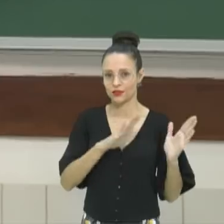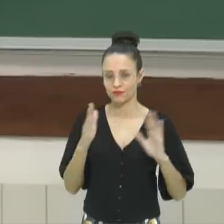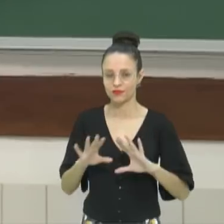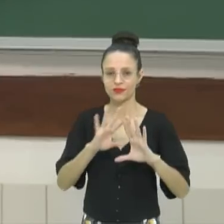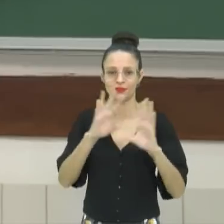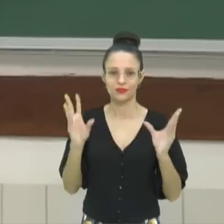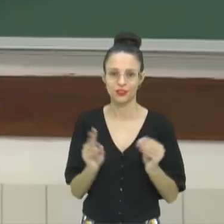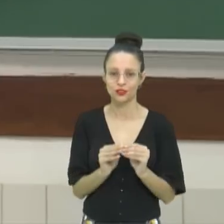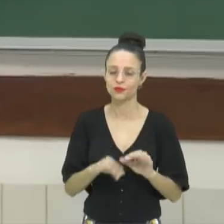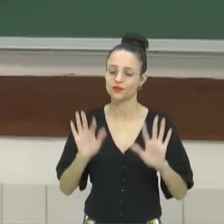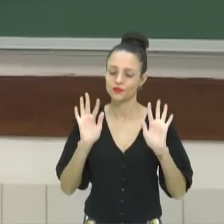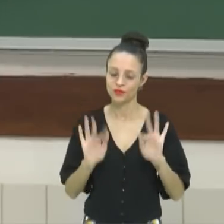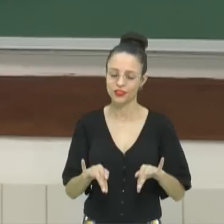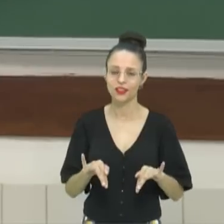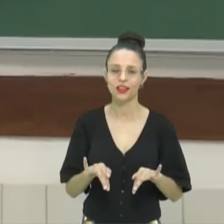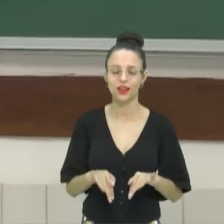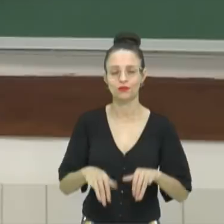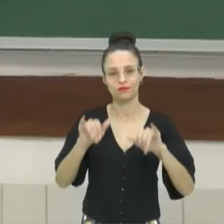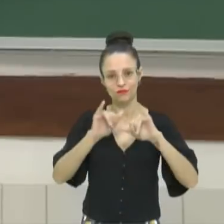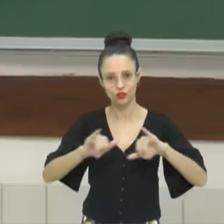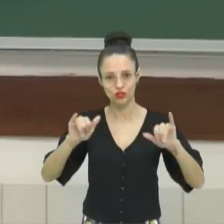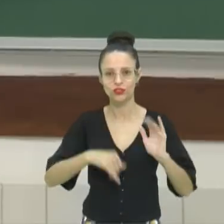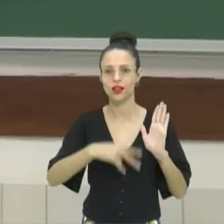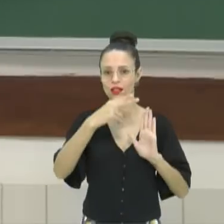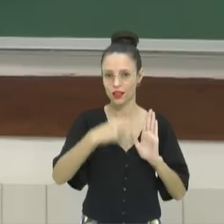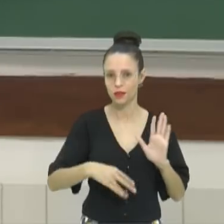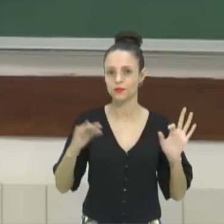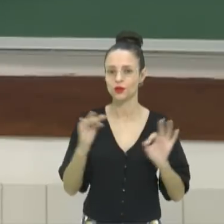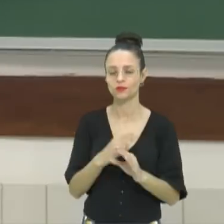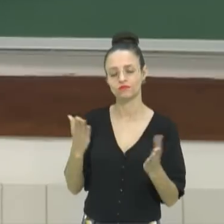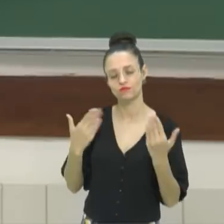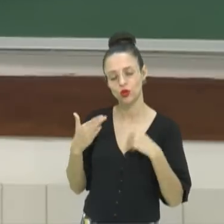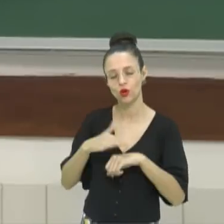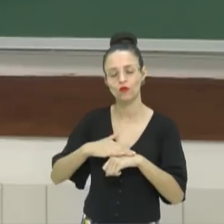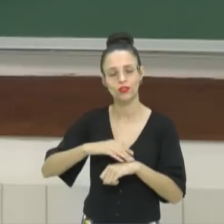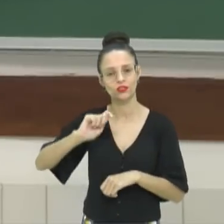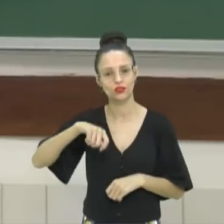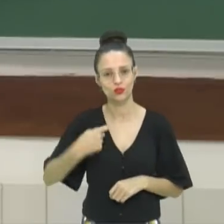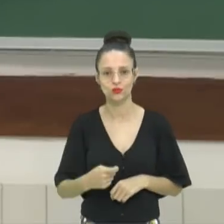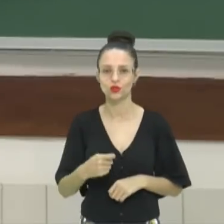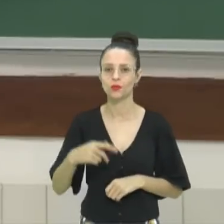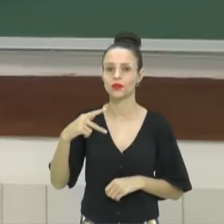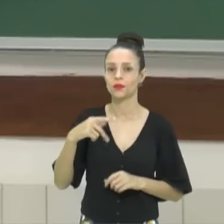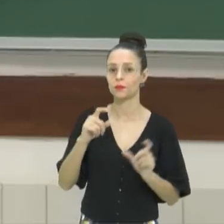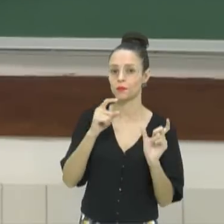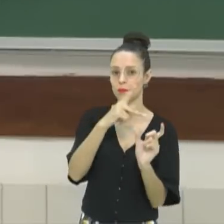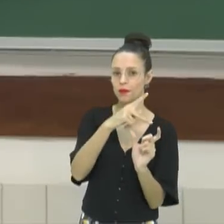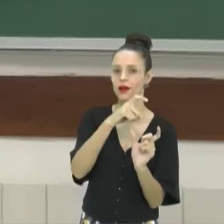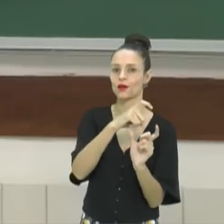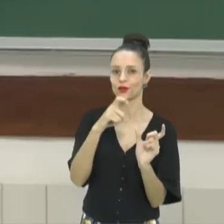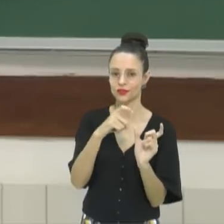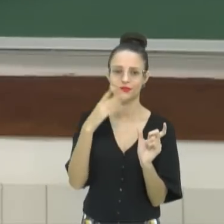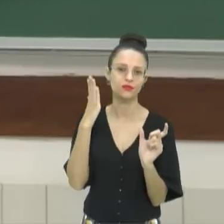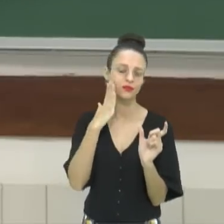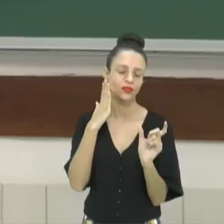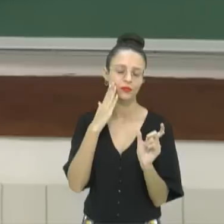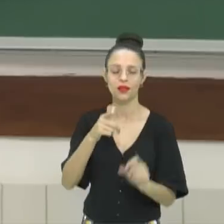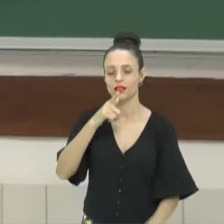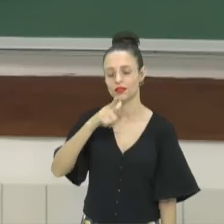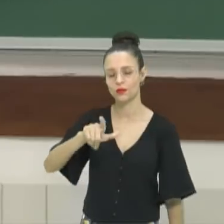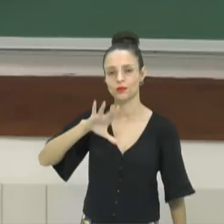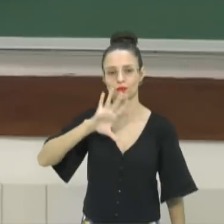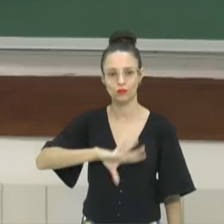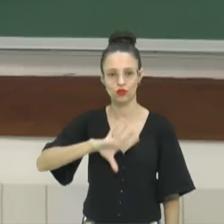está no final. Lemos aquela notícia, né? Conversamos um pouco sobre as paroxítonas. Sabemos que da língua